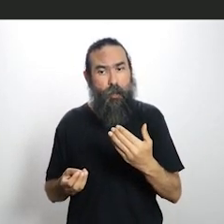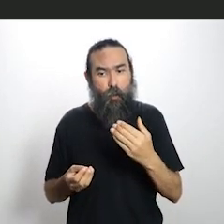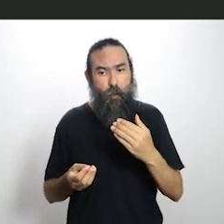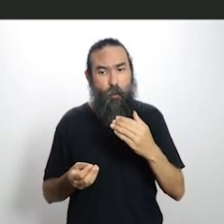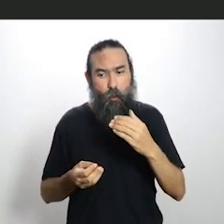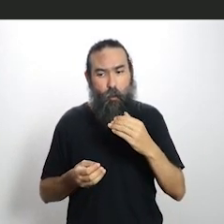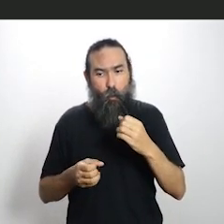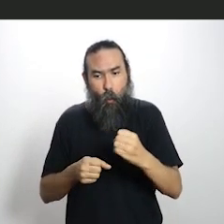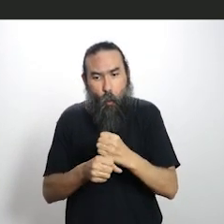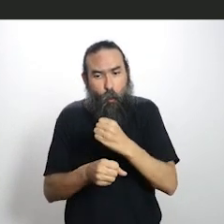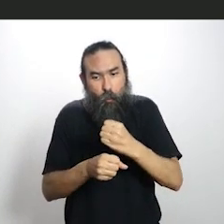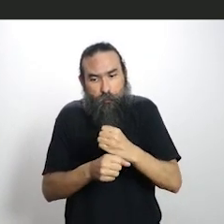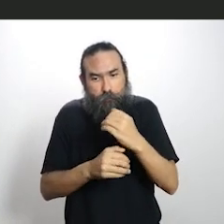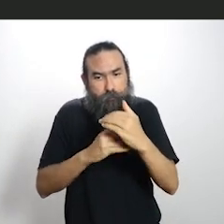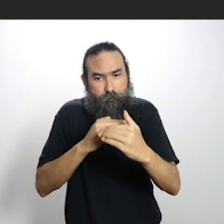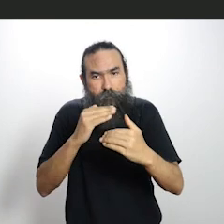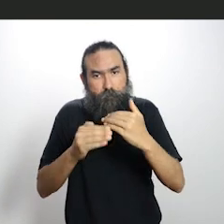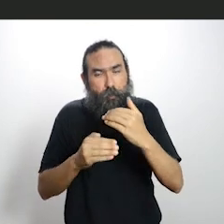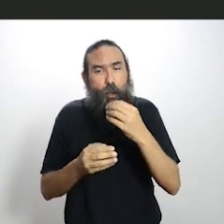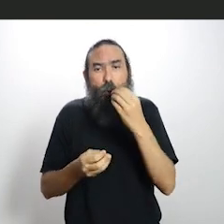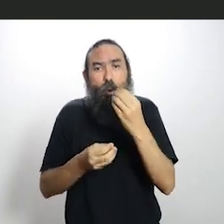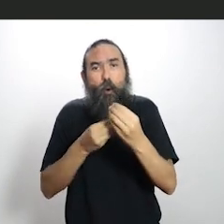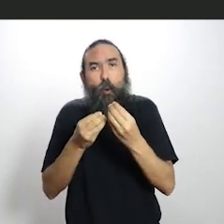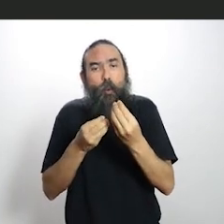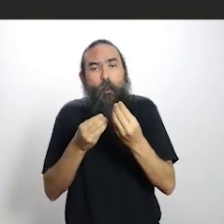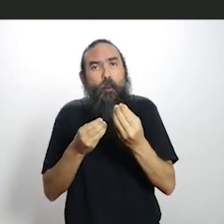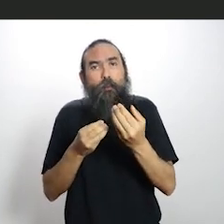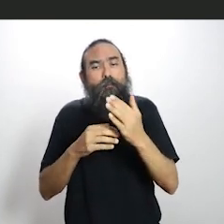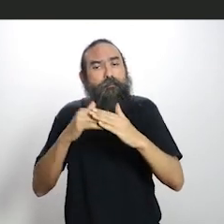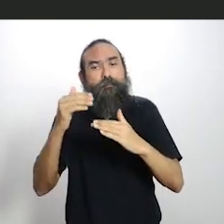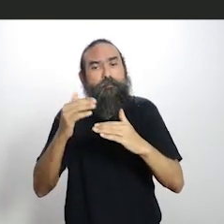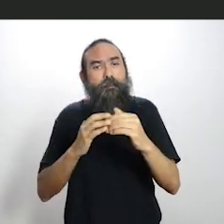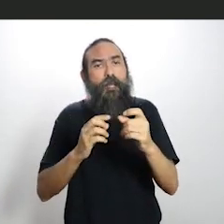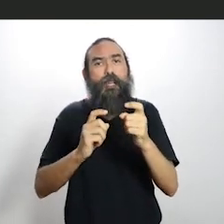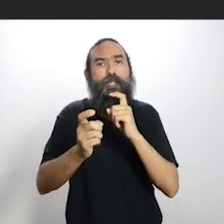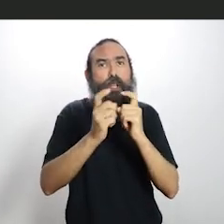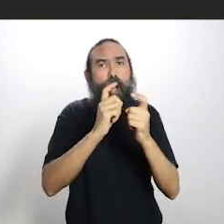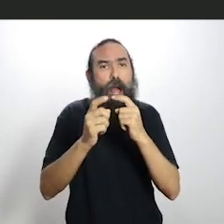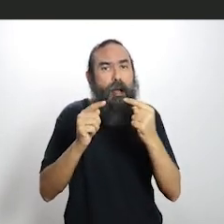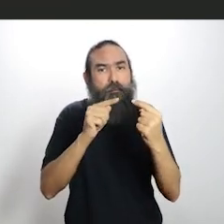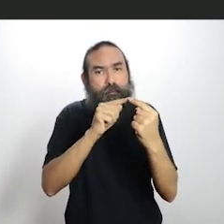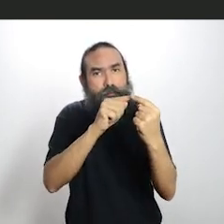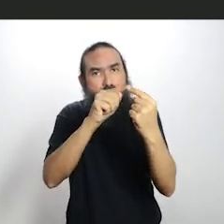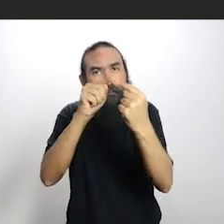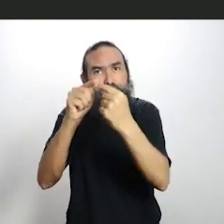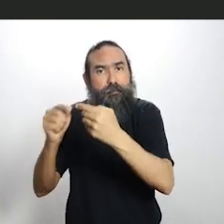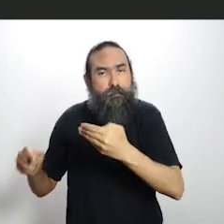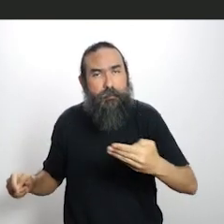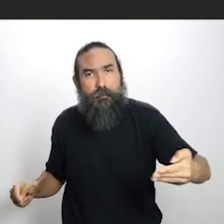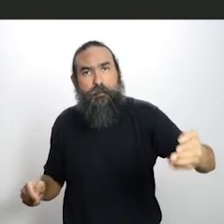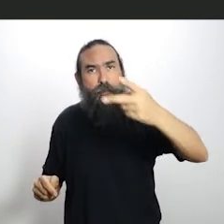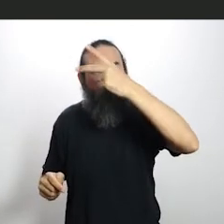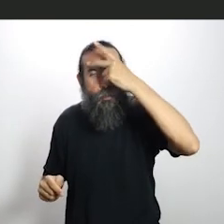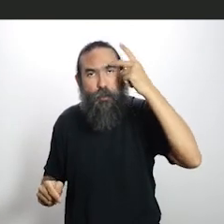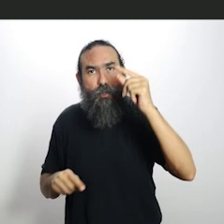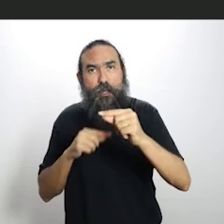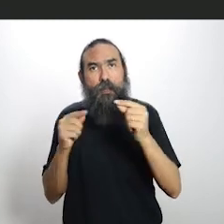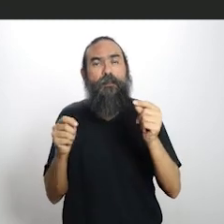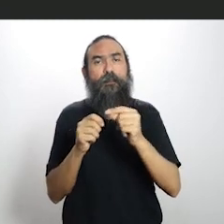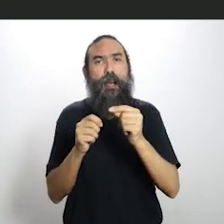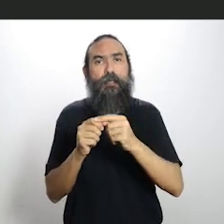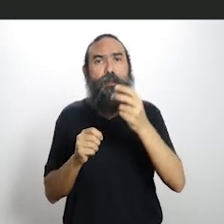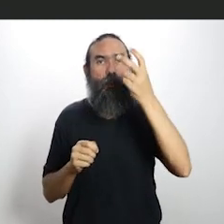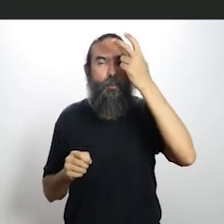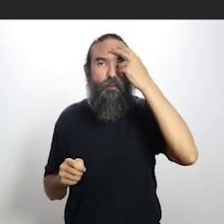que esses que são mais atingidos neste momento principalmente porque sempre vivemos na lei de frente vou tomar como exemplos